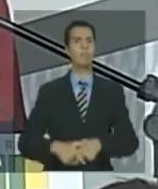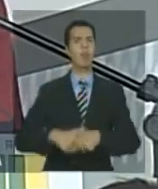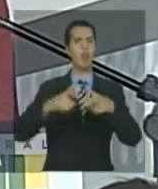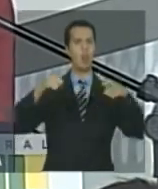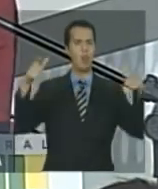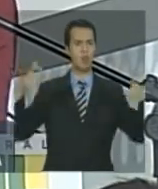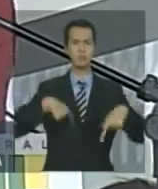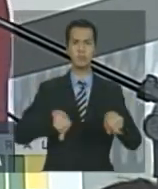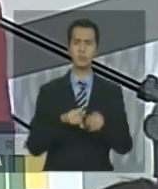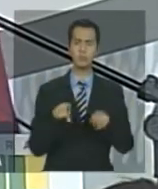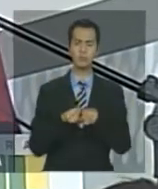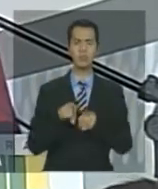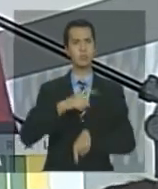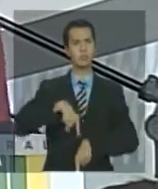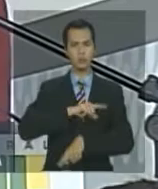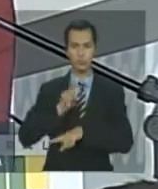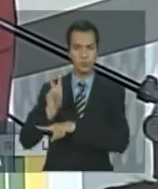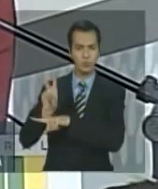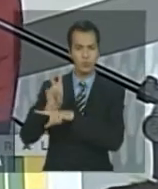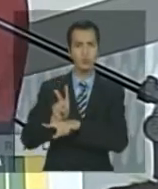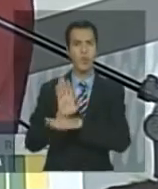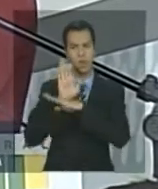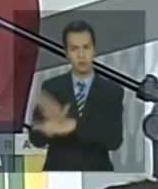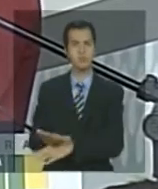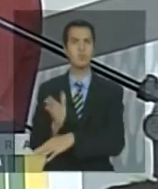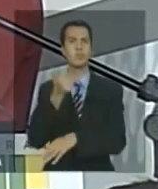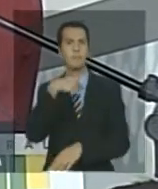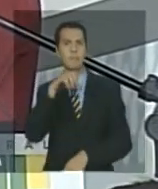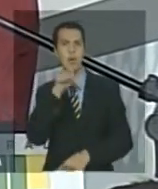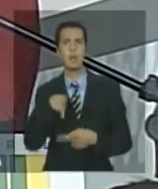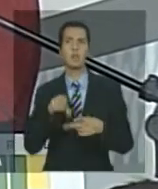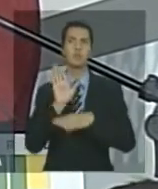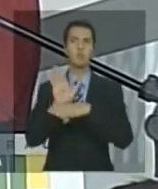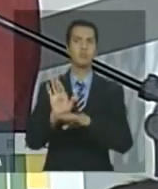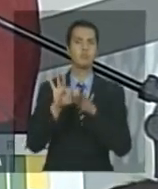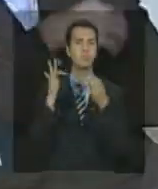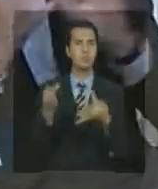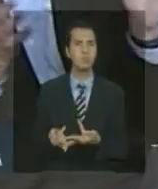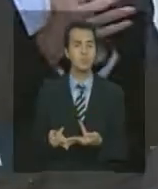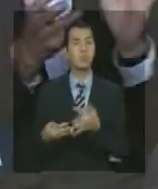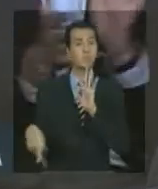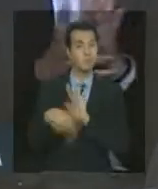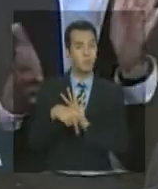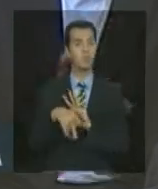nas famílias, para as mães do Bolsa Família.